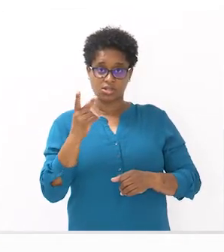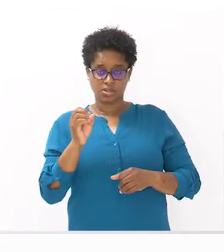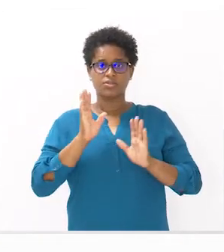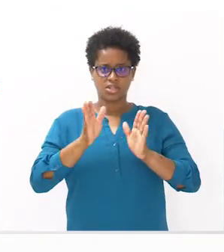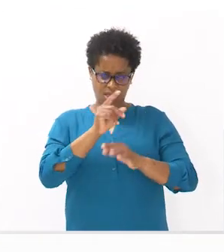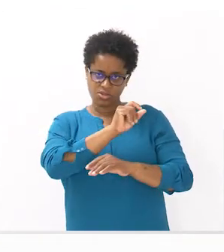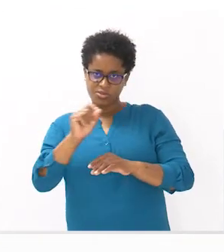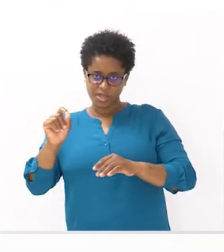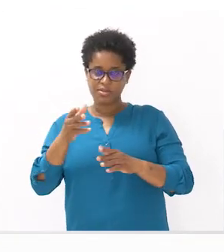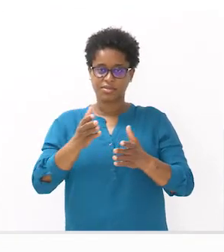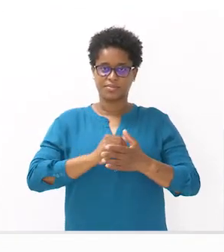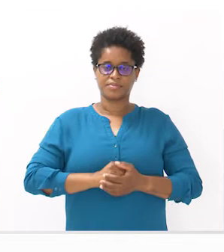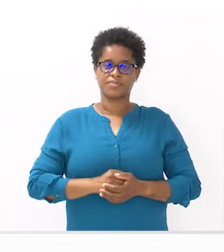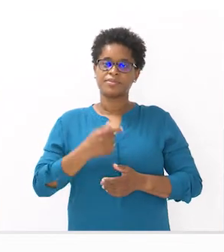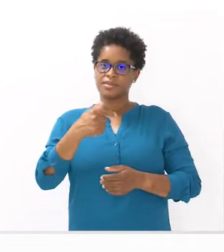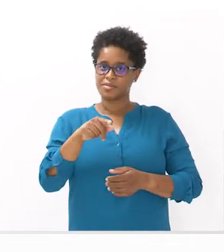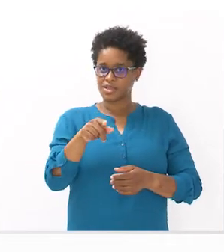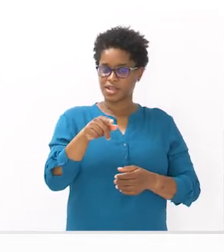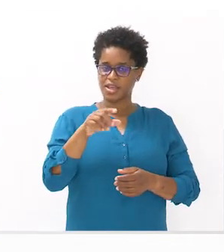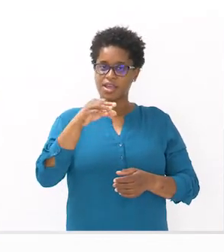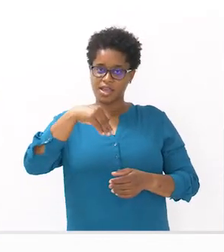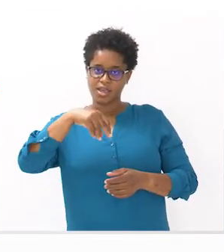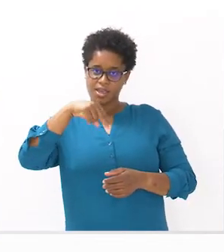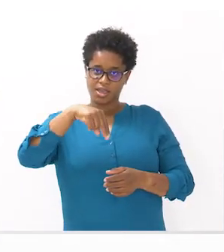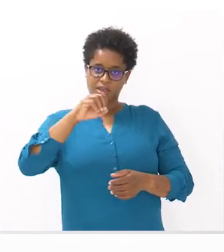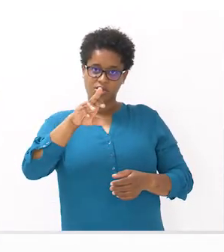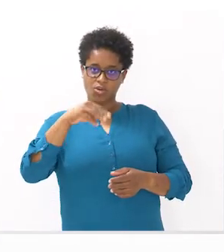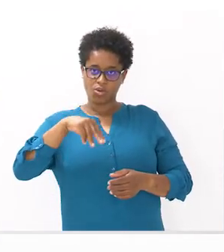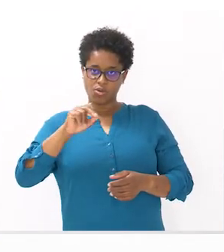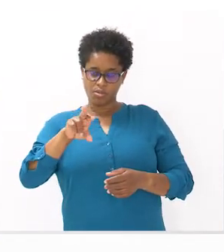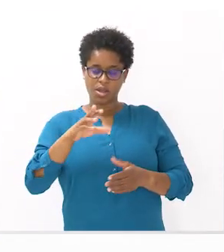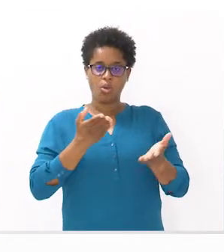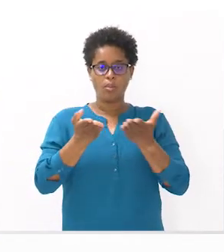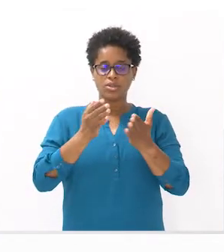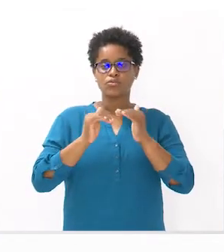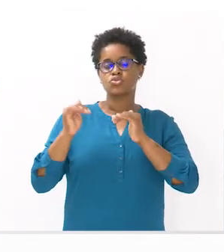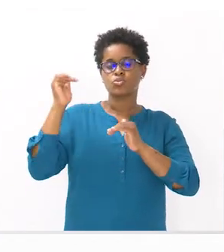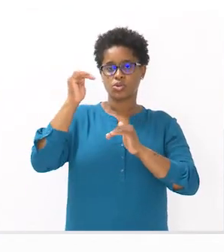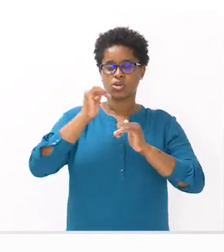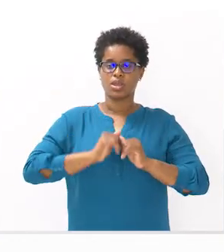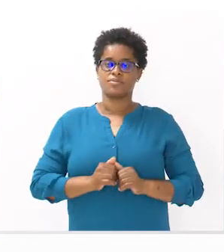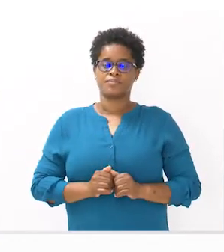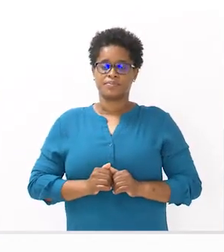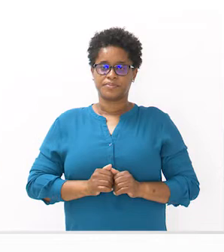é? Temos aqui normal, comparativo de superioridade.